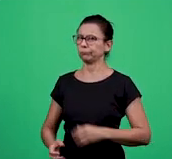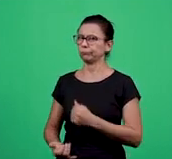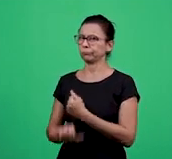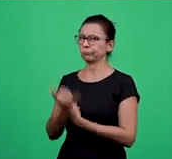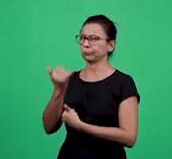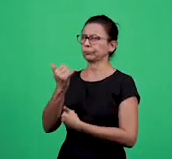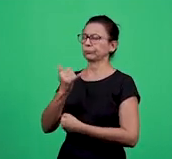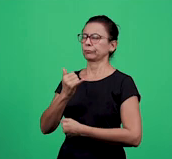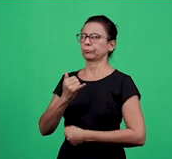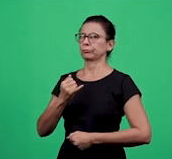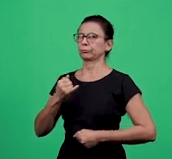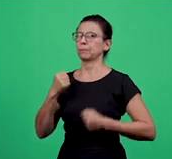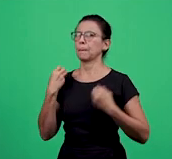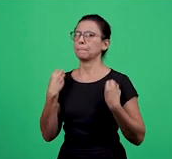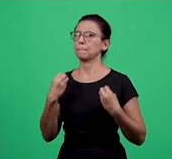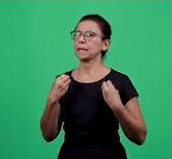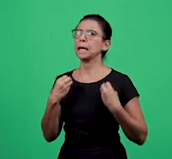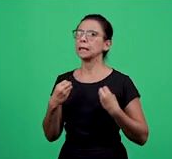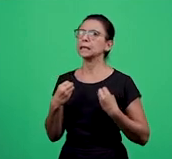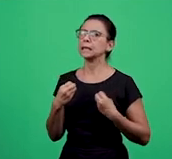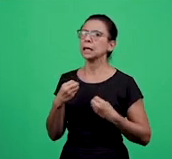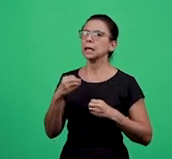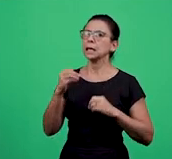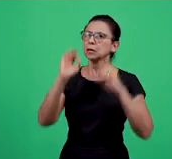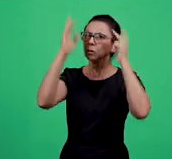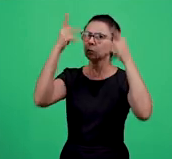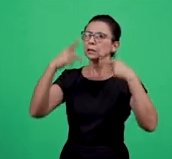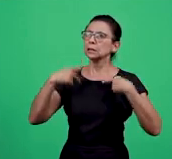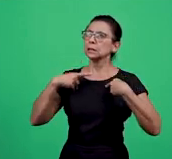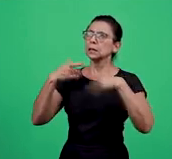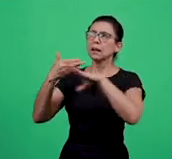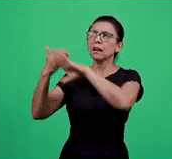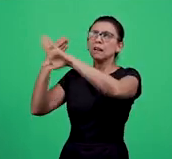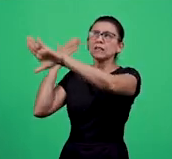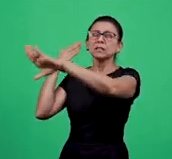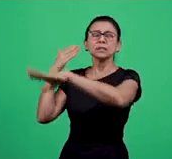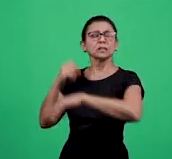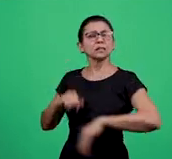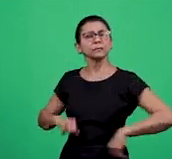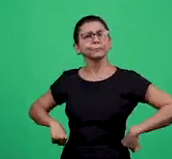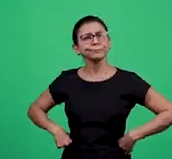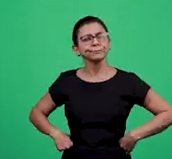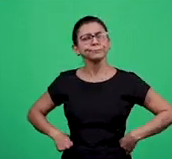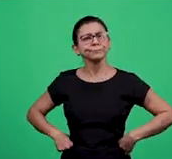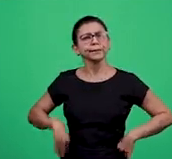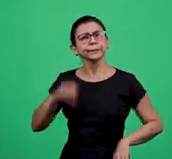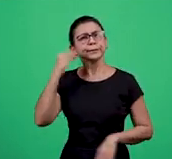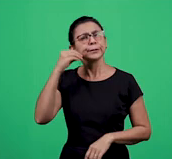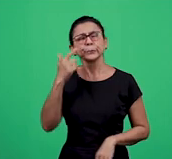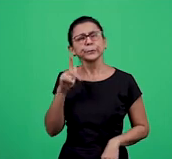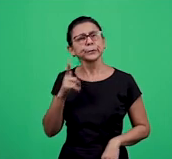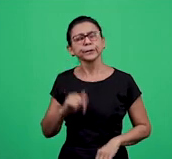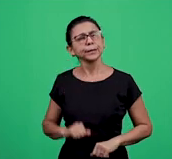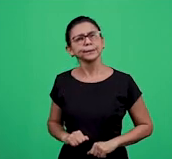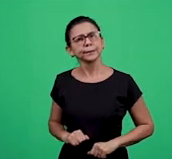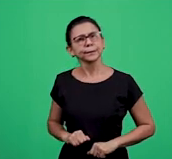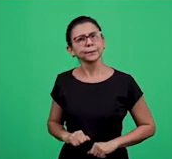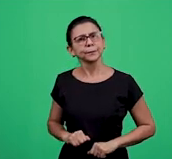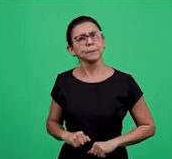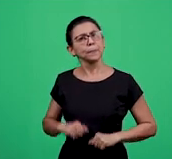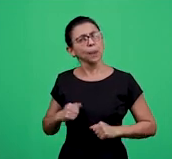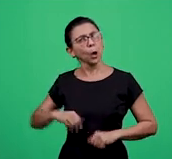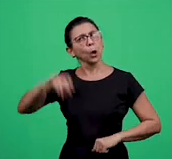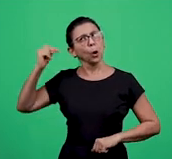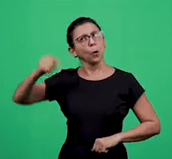se afastasse do Senhor, para que o homem não tivesse uma experiência com o Senhor. Que coisa, não é verdade? A Bíblia ficou